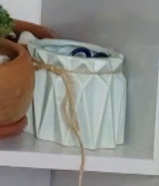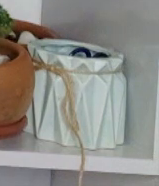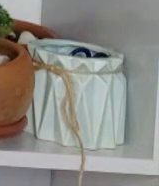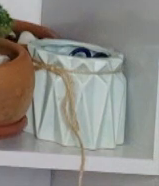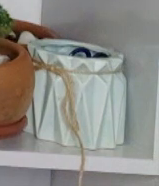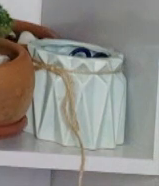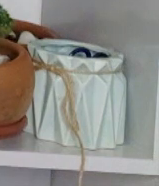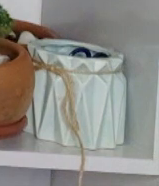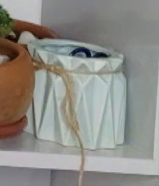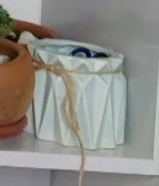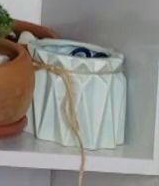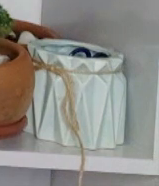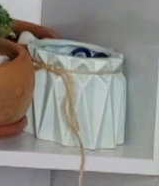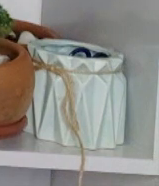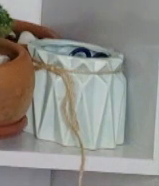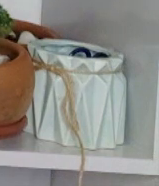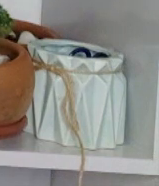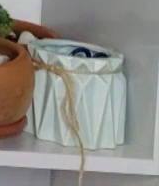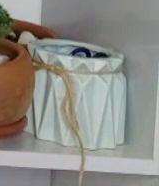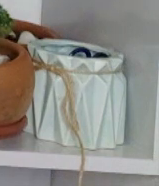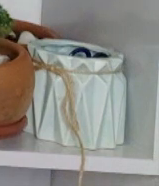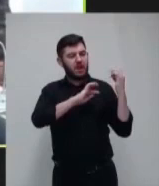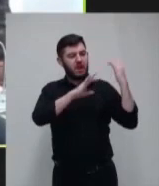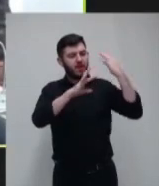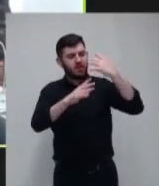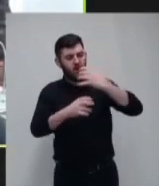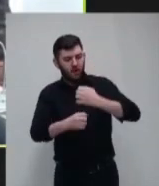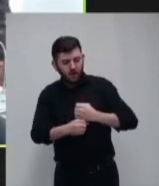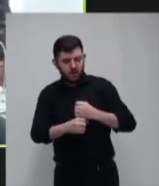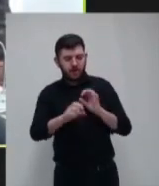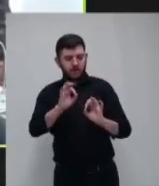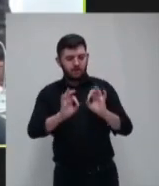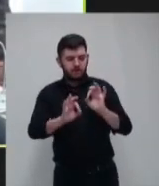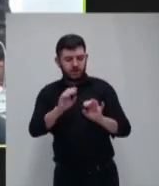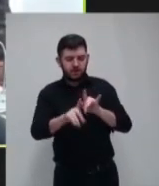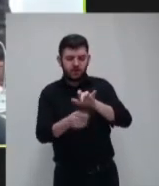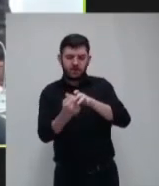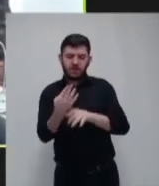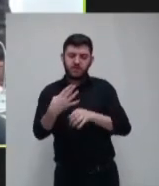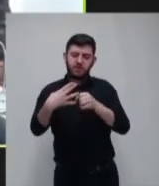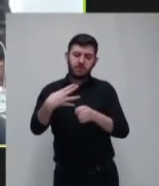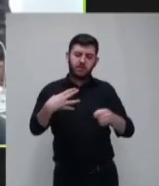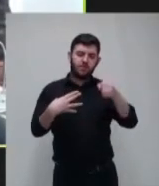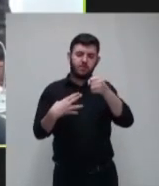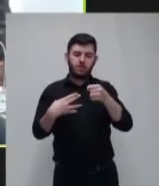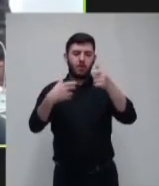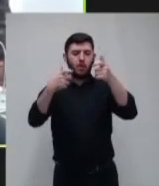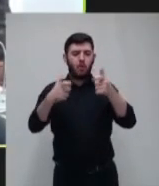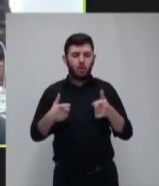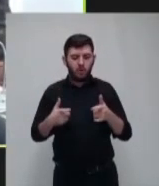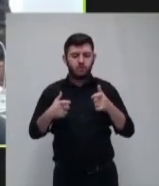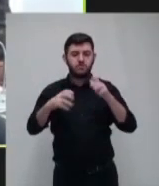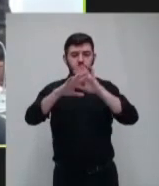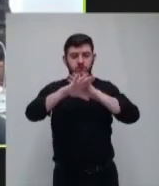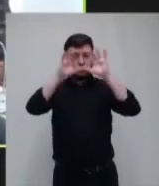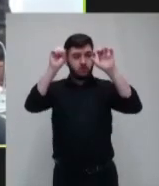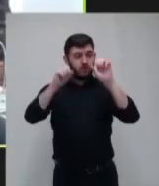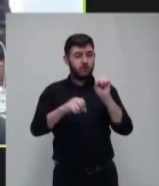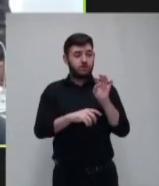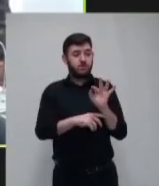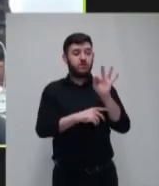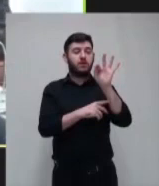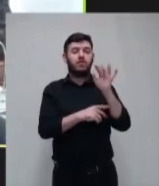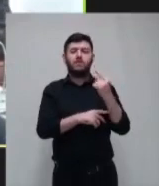do prazo previsto na lei federal de processo administrativo na ocasião os ministros destacaram que segundo a jurisprudência estabelecida